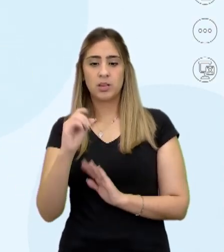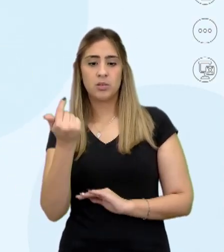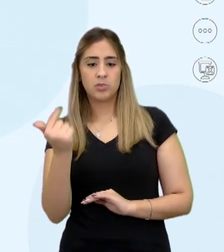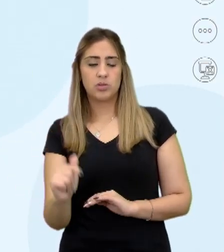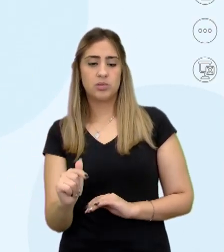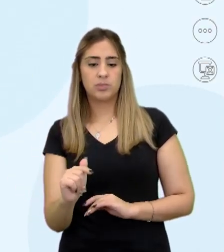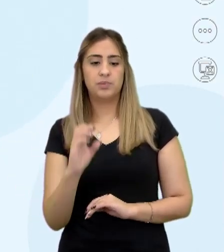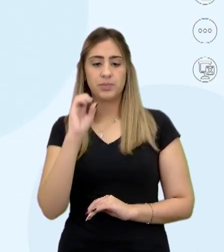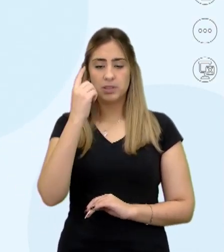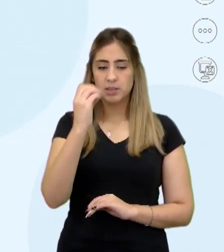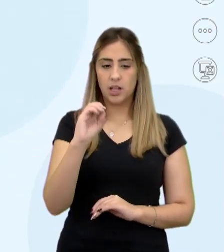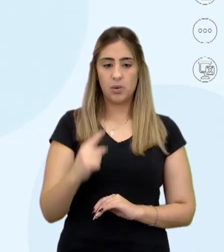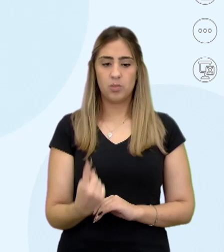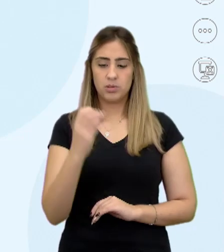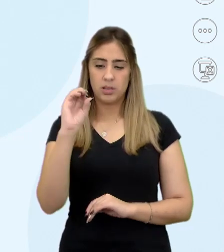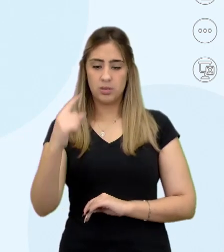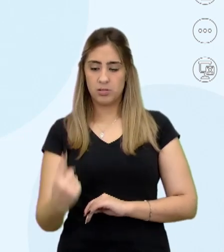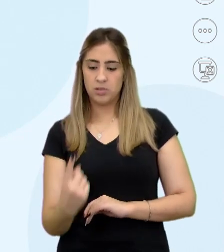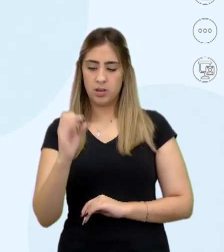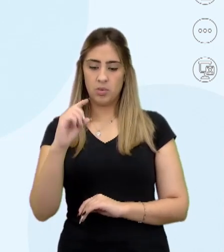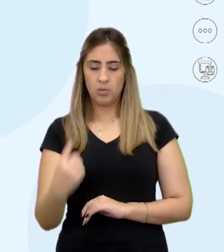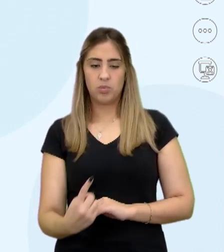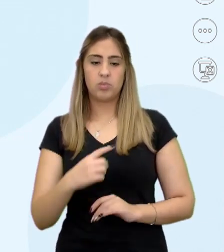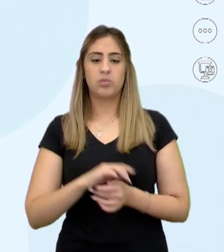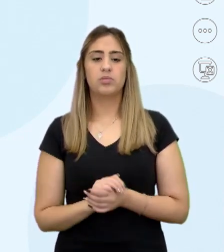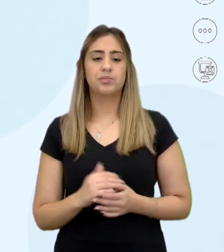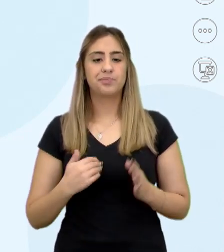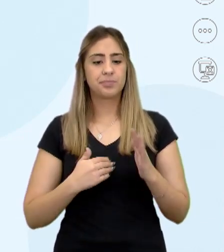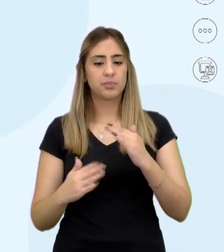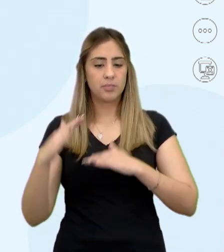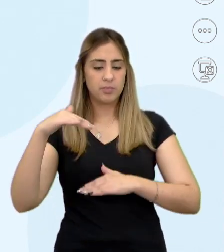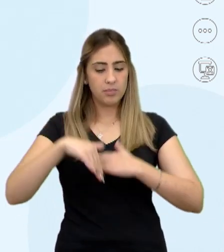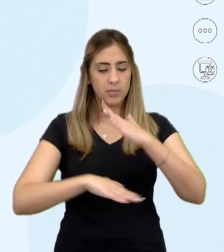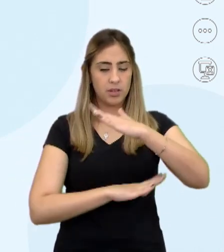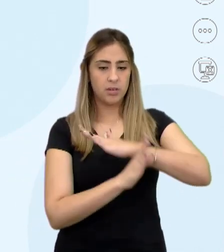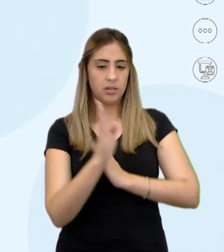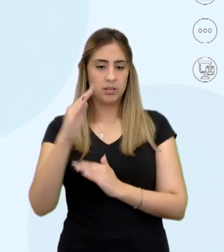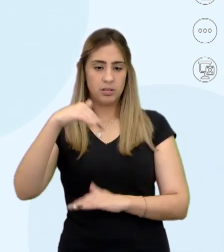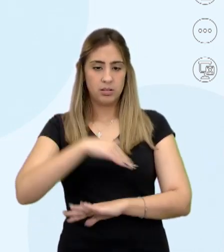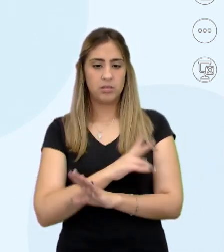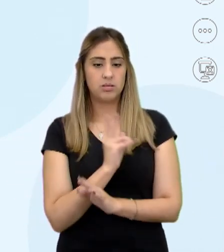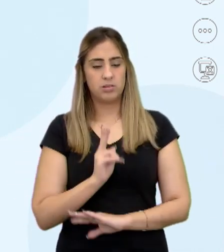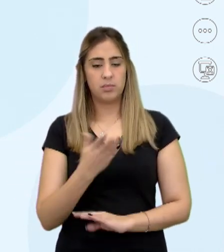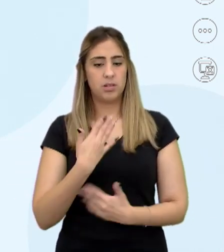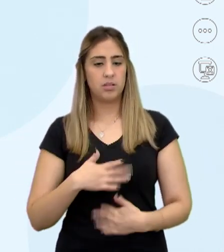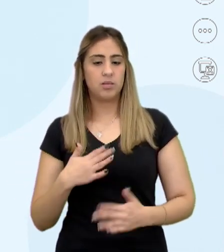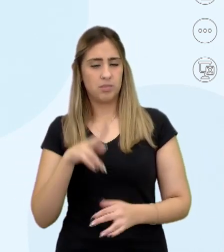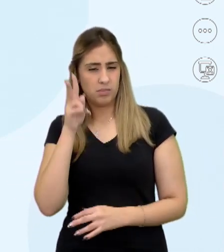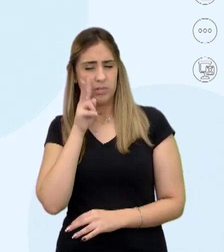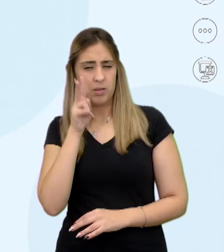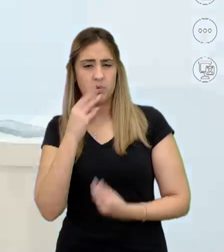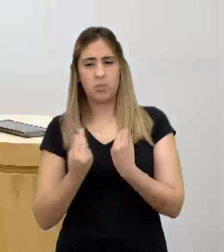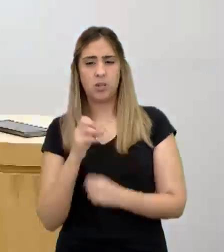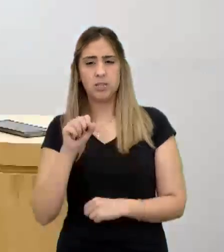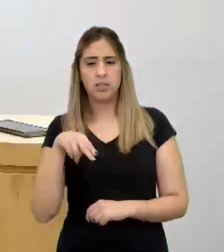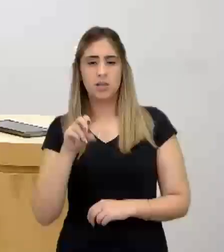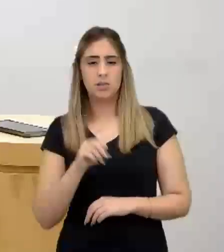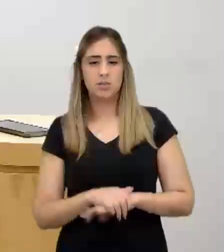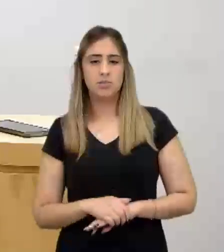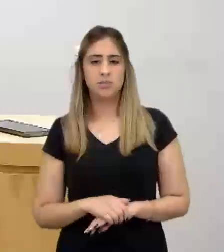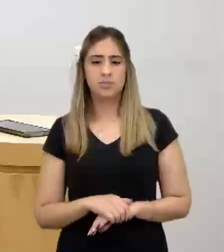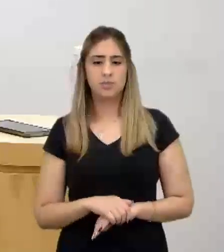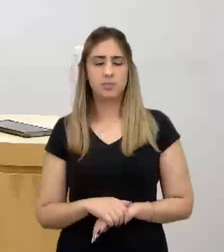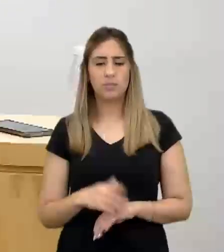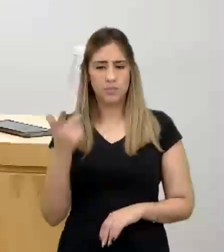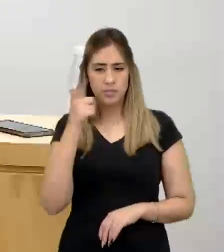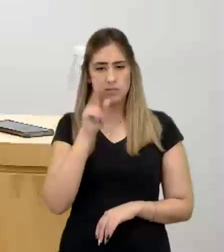e aí fica 0, 1, 0, menos 1, 0, 1, e fica andando aí tranquilamente. Lembrou da função seno? Sim?